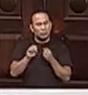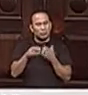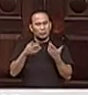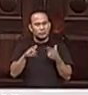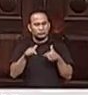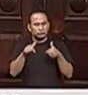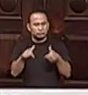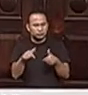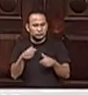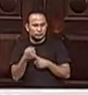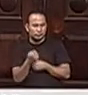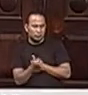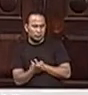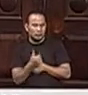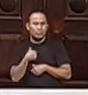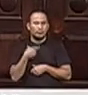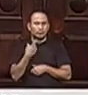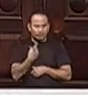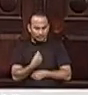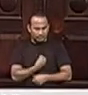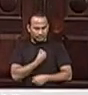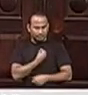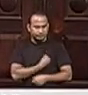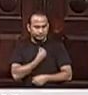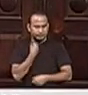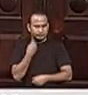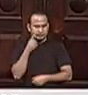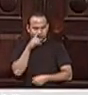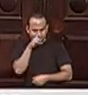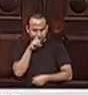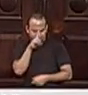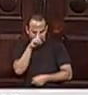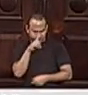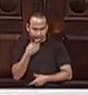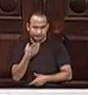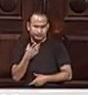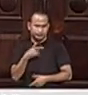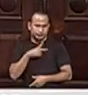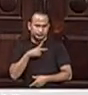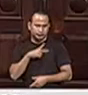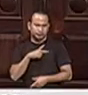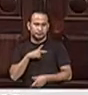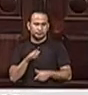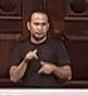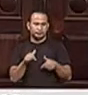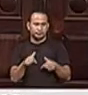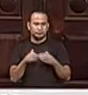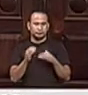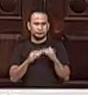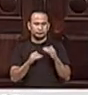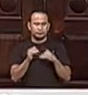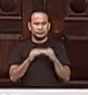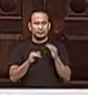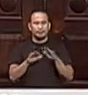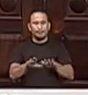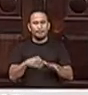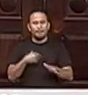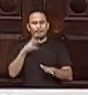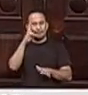efetivo coloca em risco os próprios agentes da lei. Mas eu me lembro na